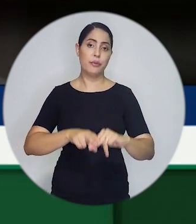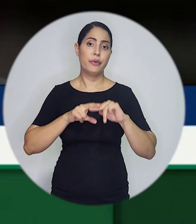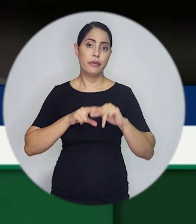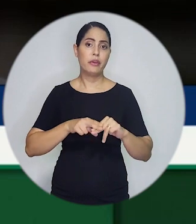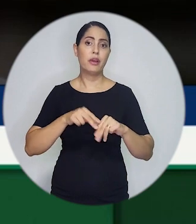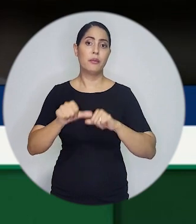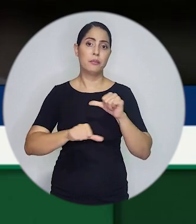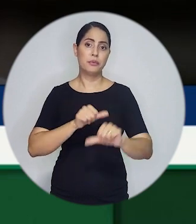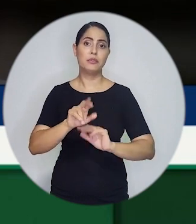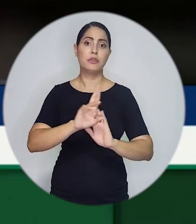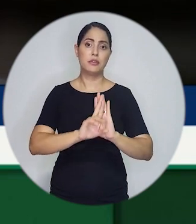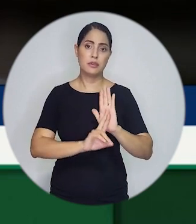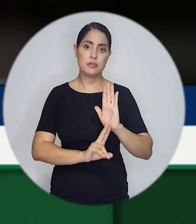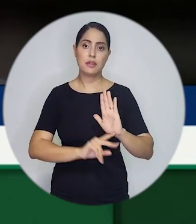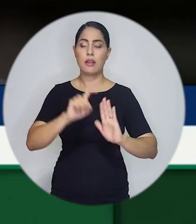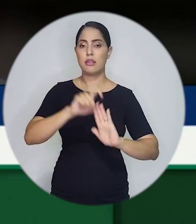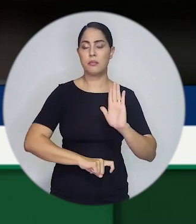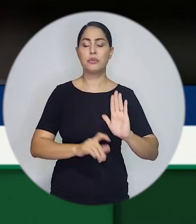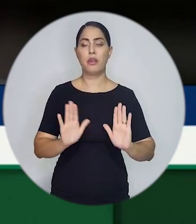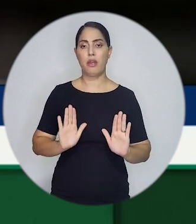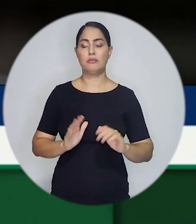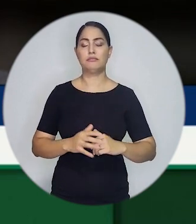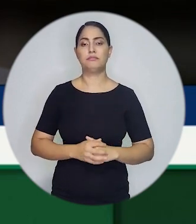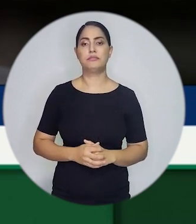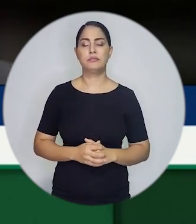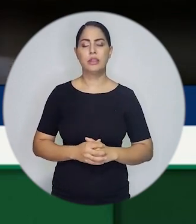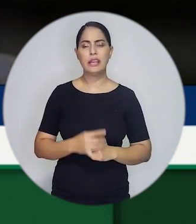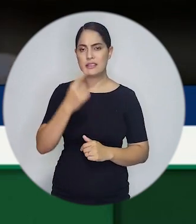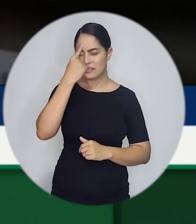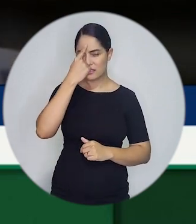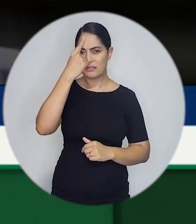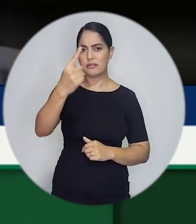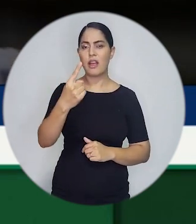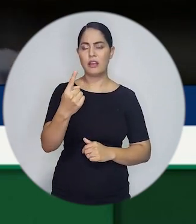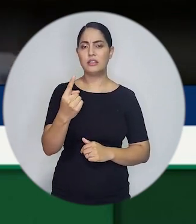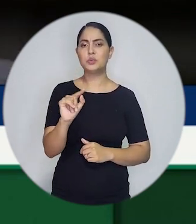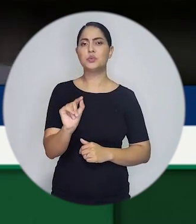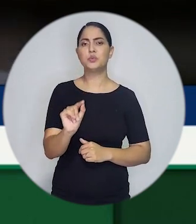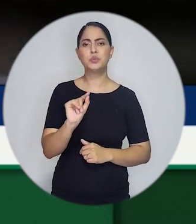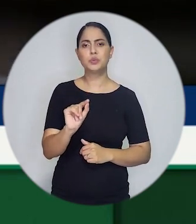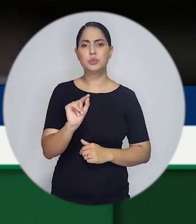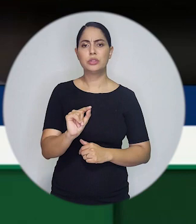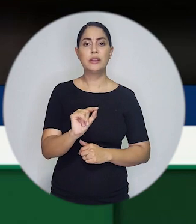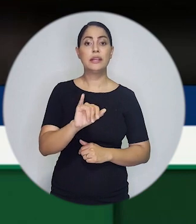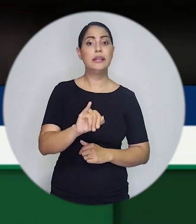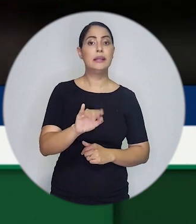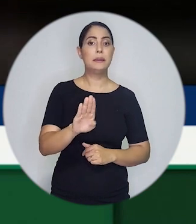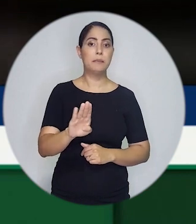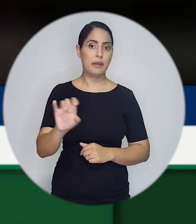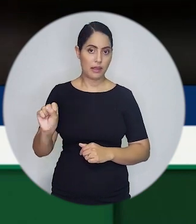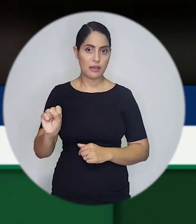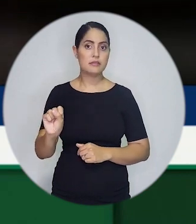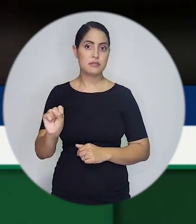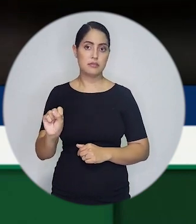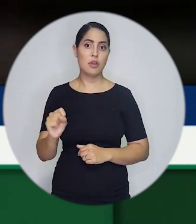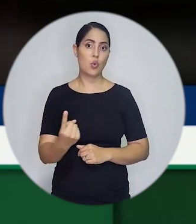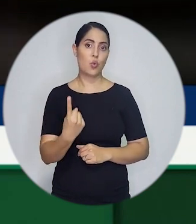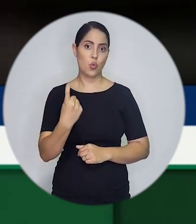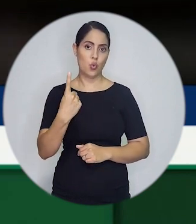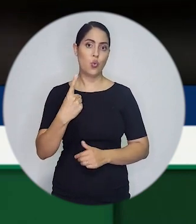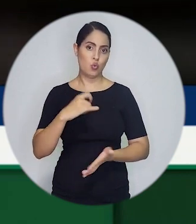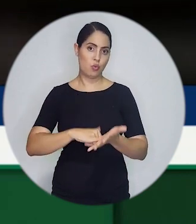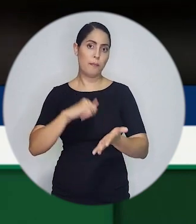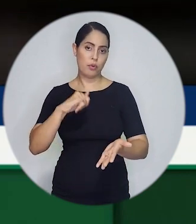a evolução da reforma tributária e vê com bons olhos a ideia do IVA, a ideia do